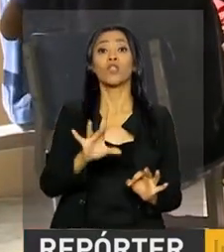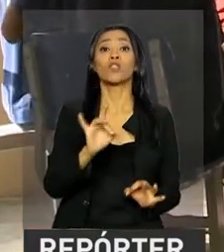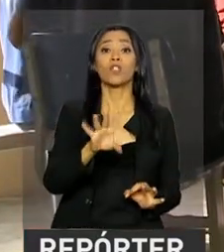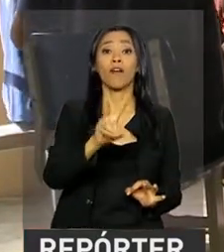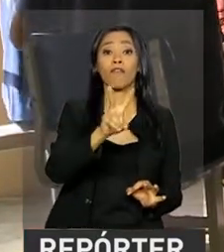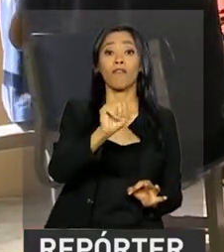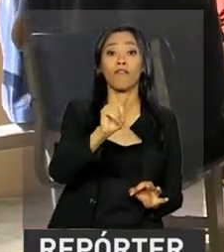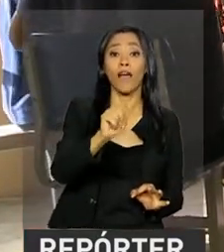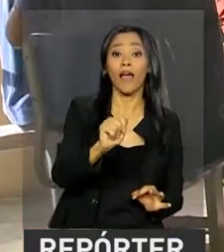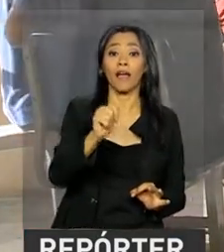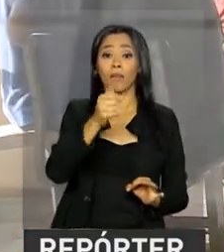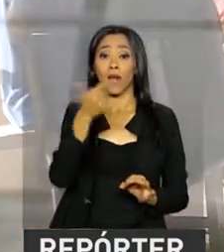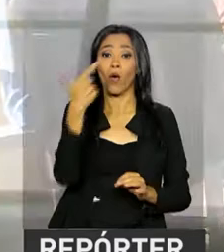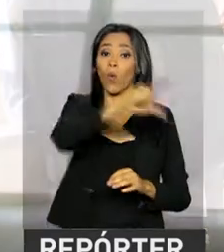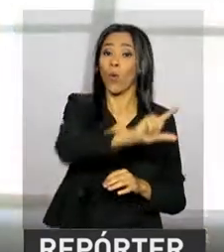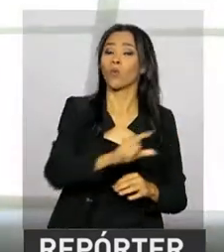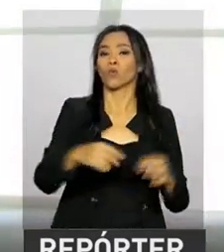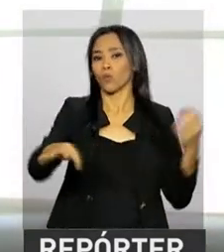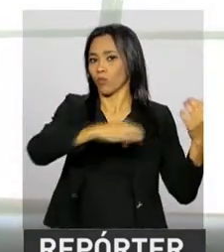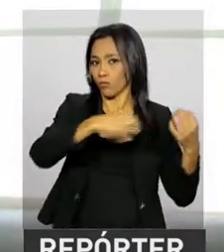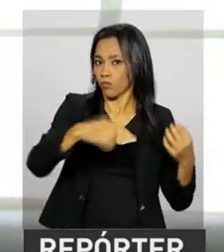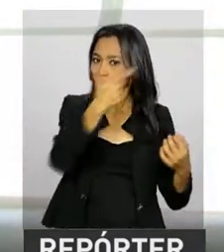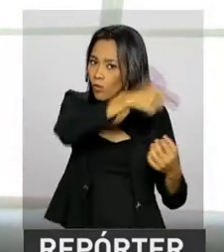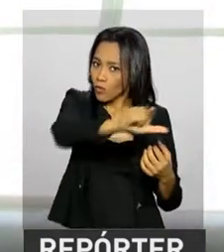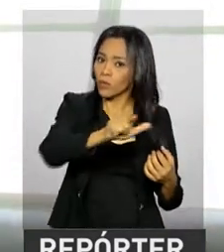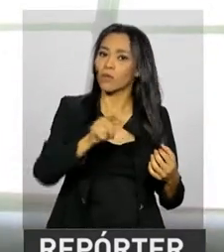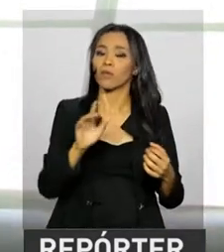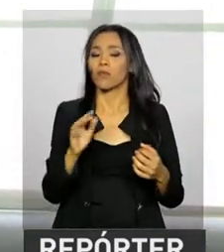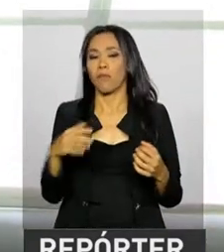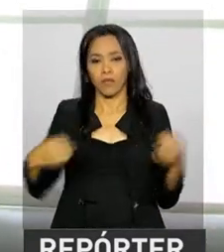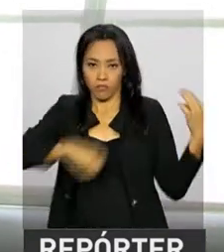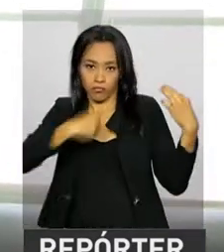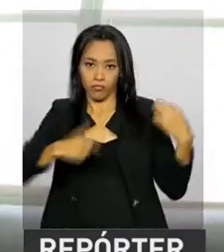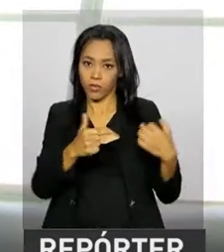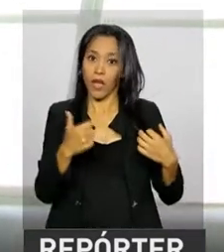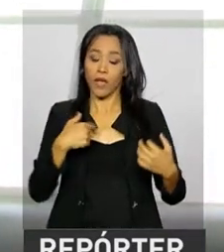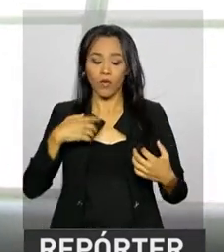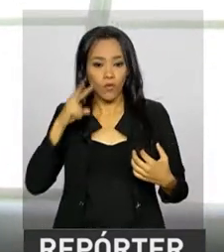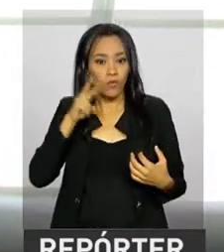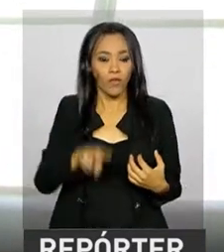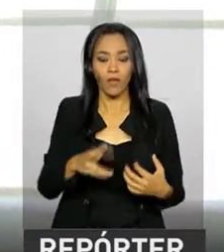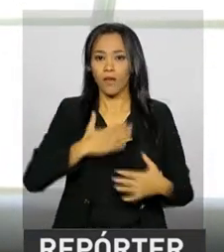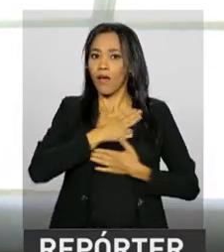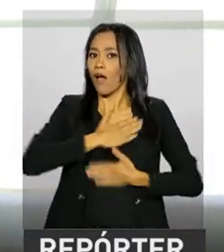Foi quando eu cheguei na sala, o professor estava tocando e eu me apaixonei pelo contrabaixo.